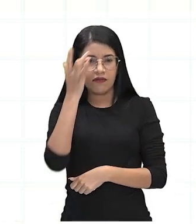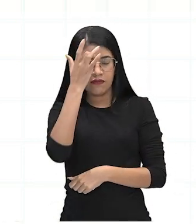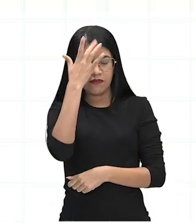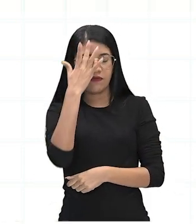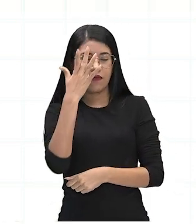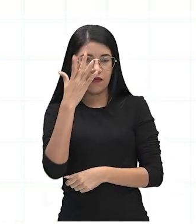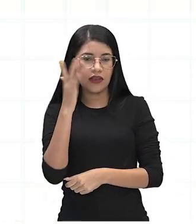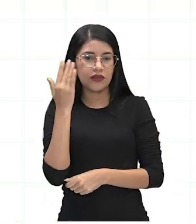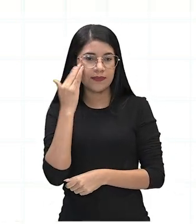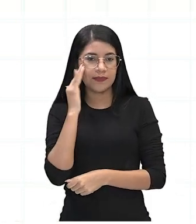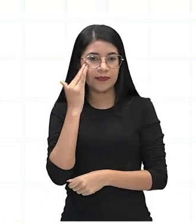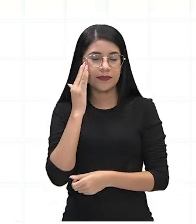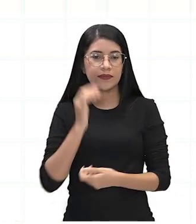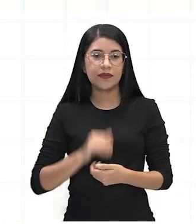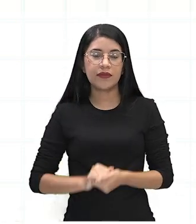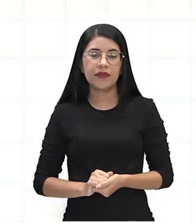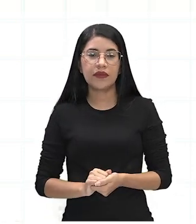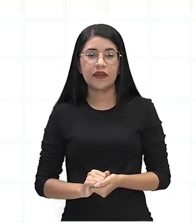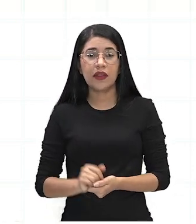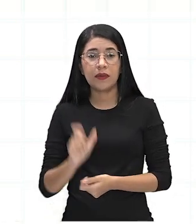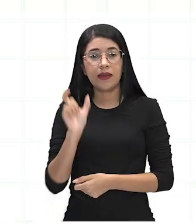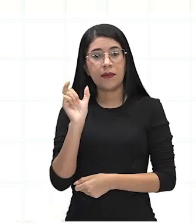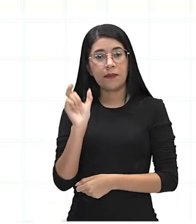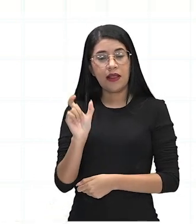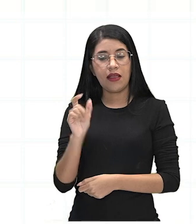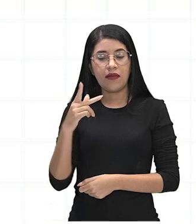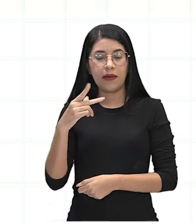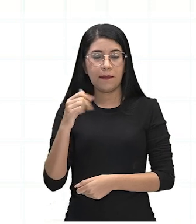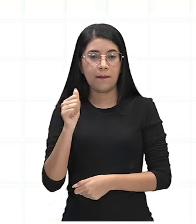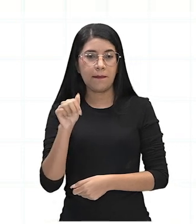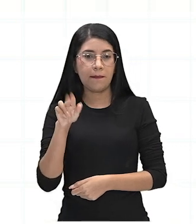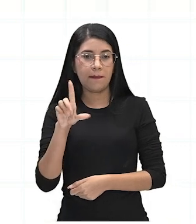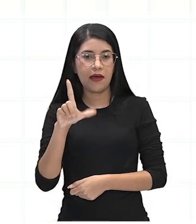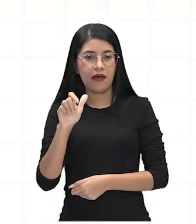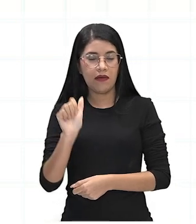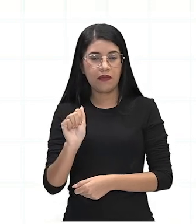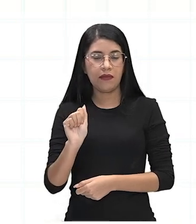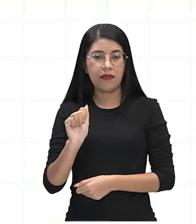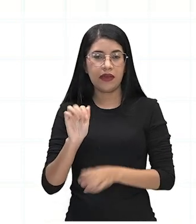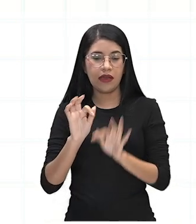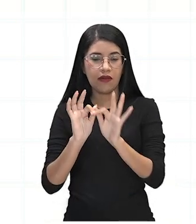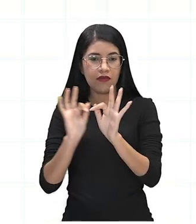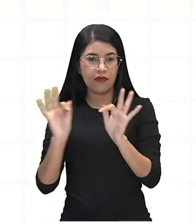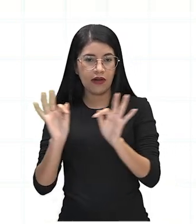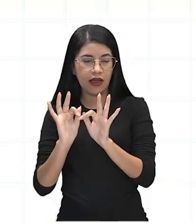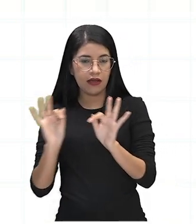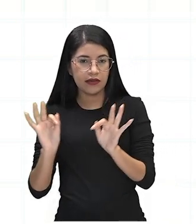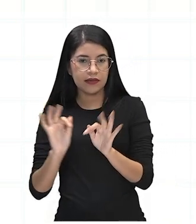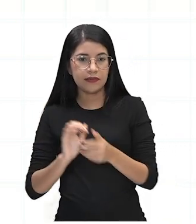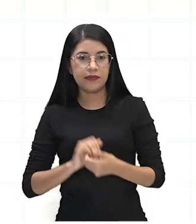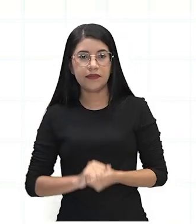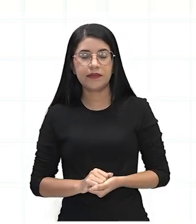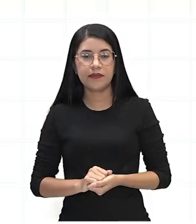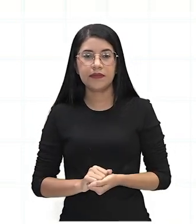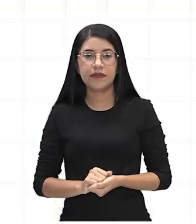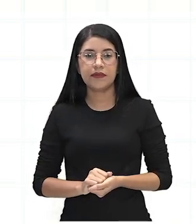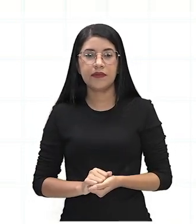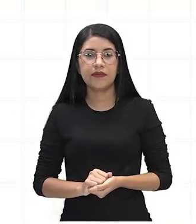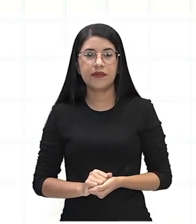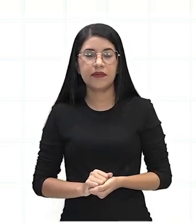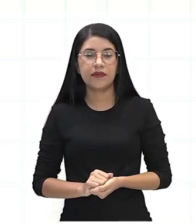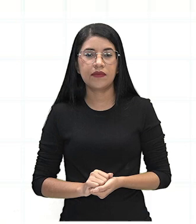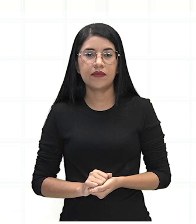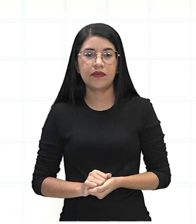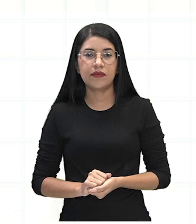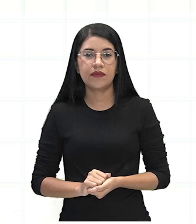fácil. E eu tenho esse termo aqui. Paula is one of my best friends. Paula is